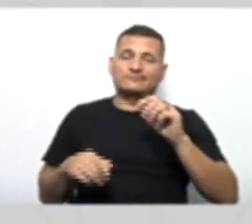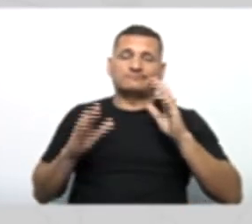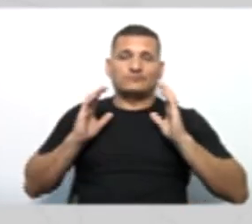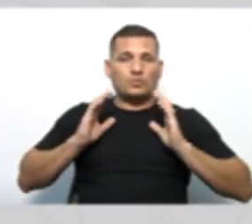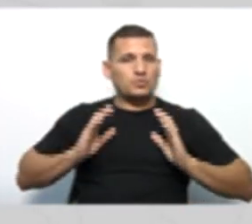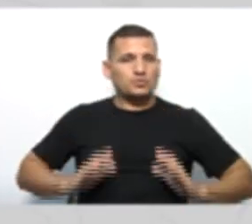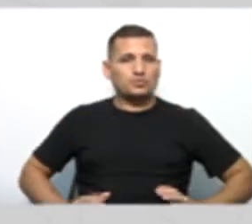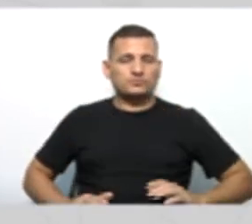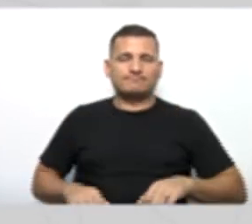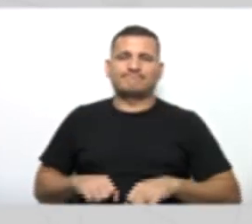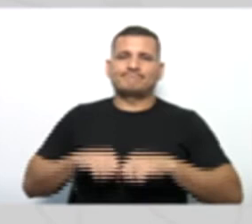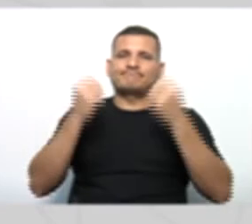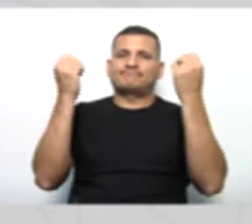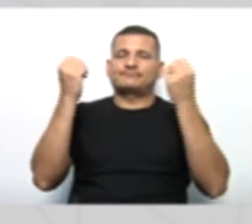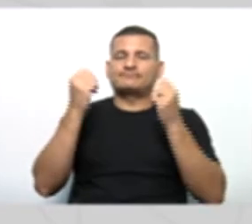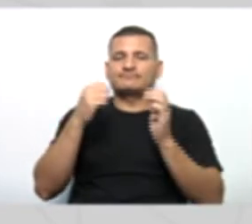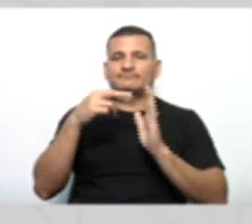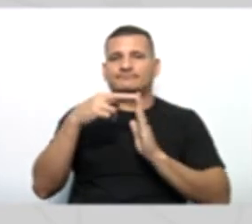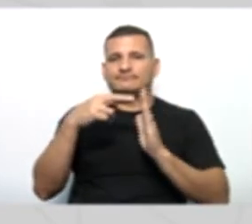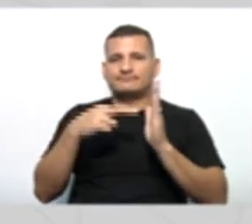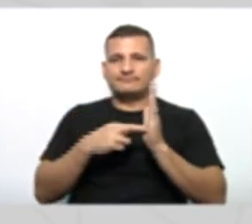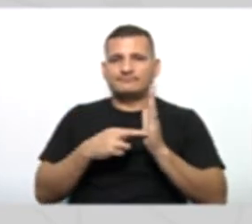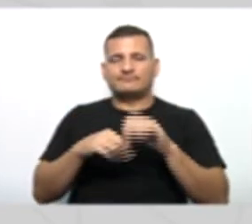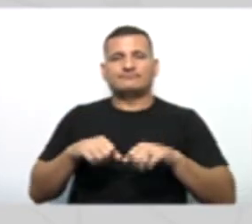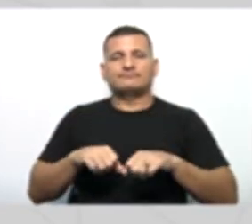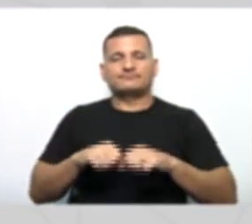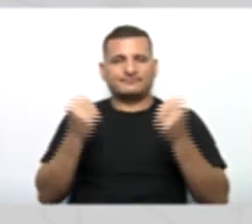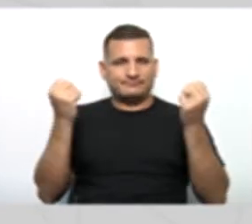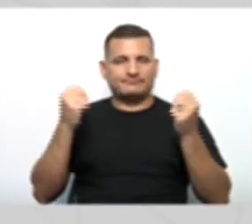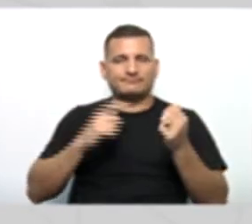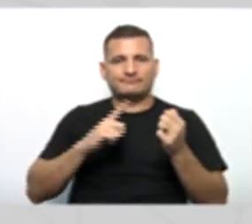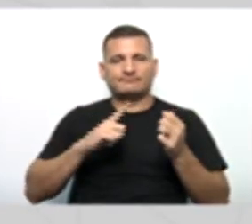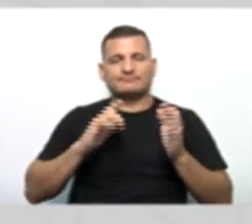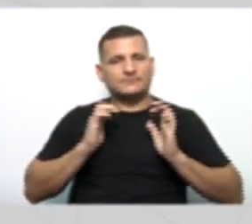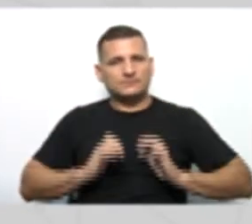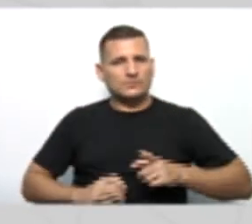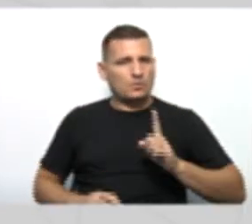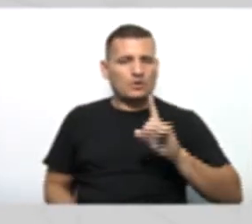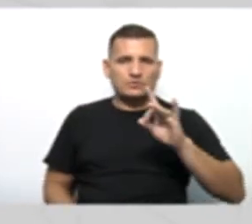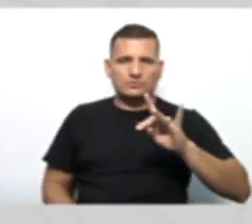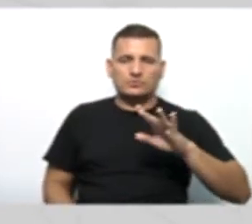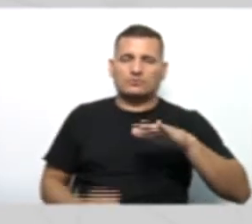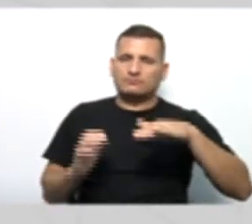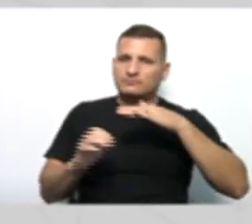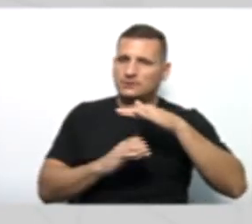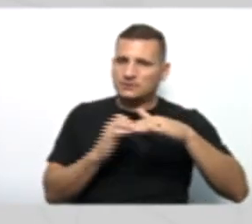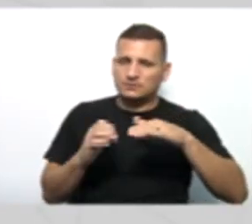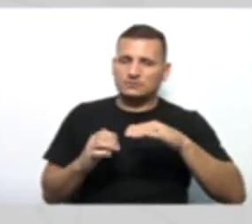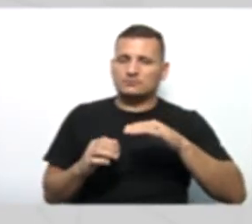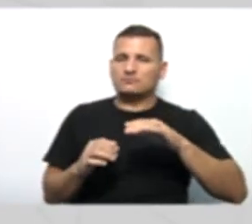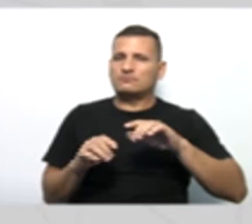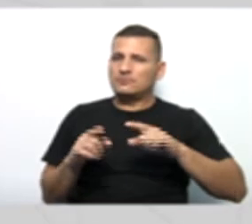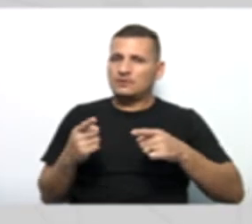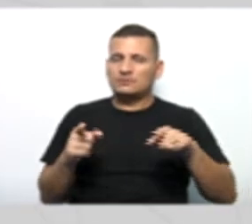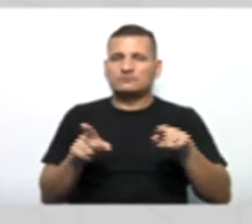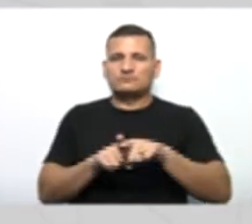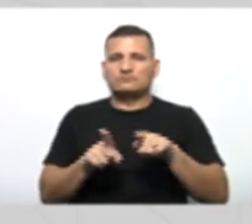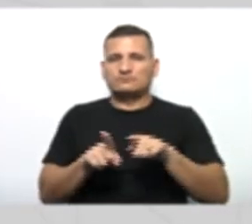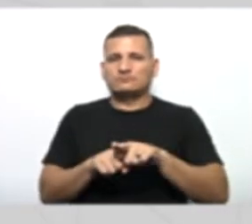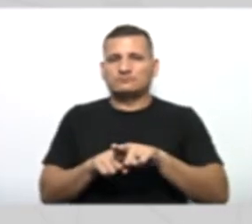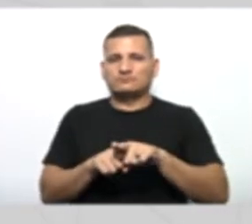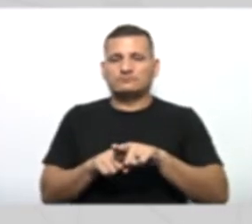conduta que violou um princípio ético não apenas da empresa não apenas a cooperativa mas foi uma é